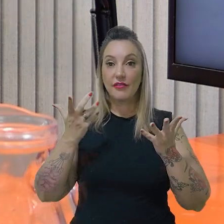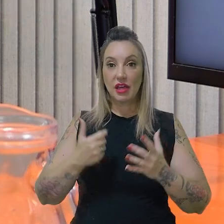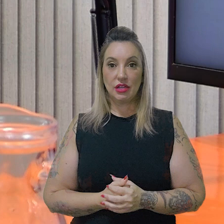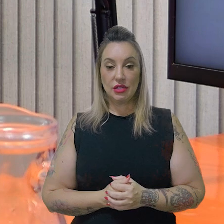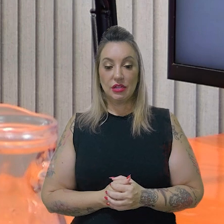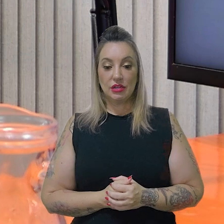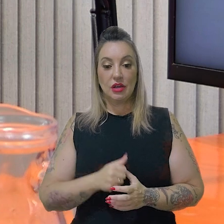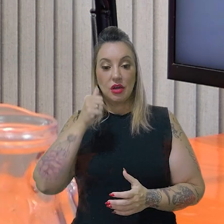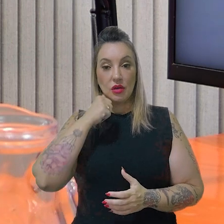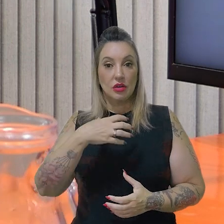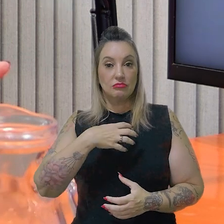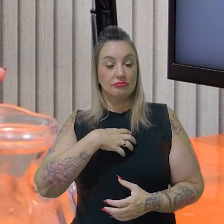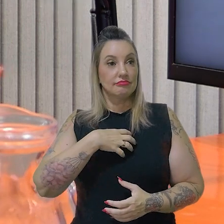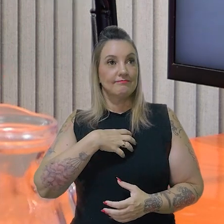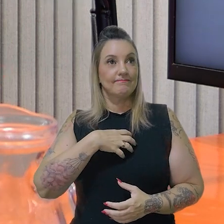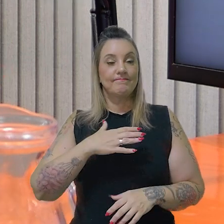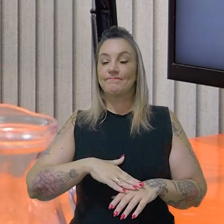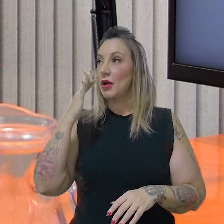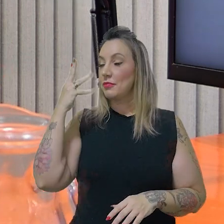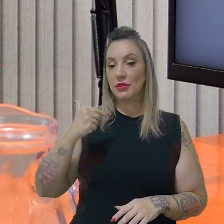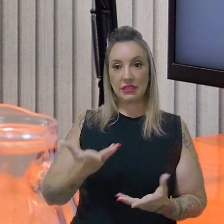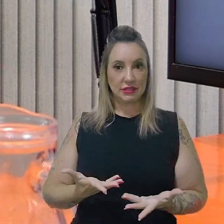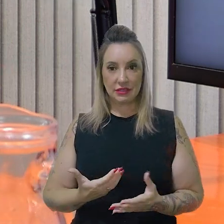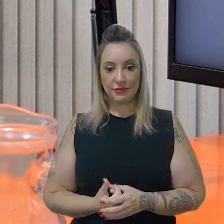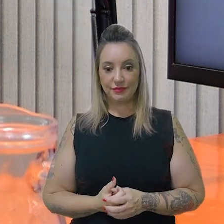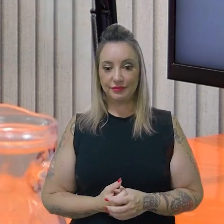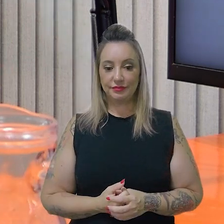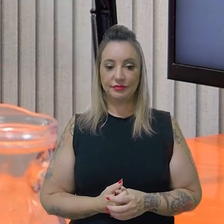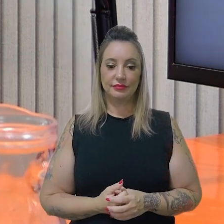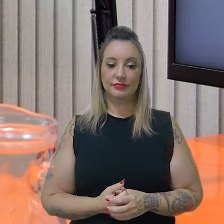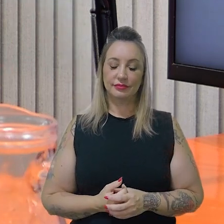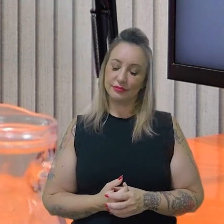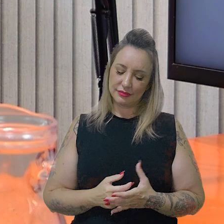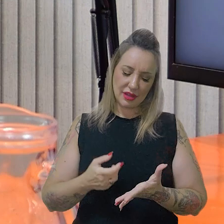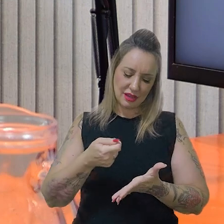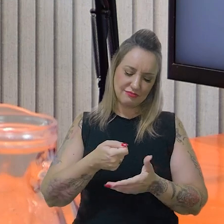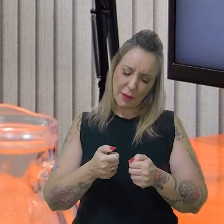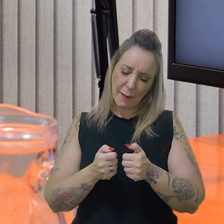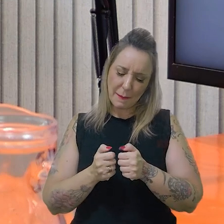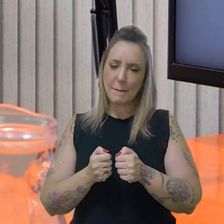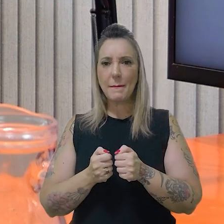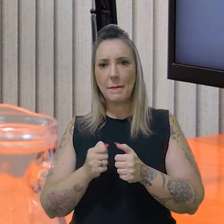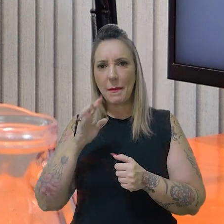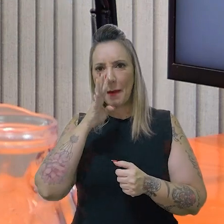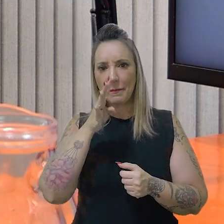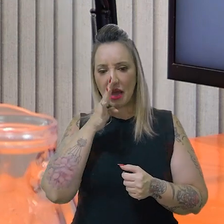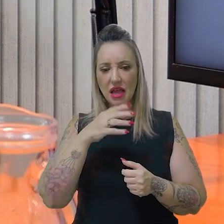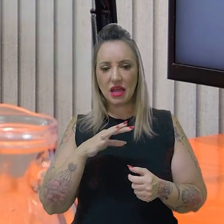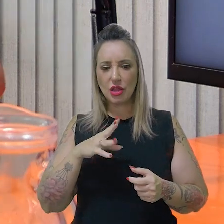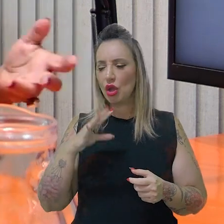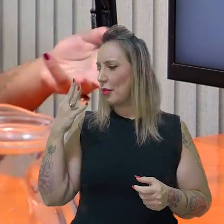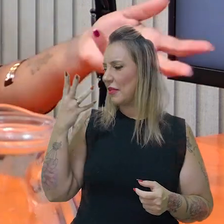pra mulher se sentir muito mais bonita ah e aí no texto e tal aí ai tudo muito